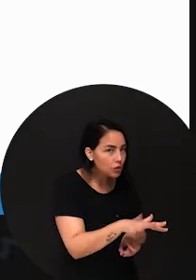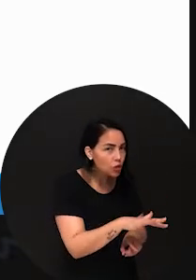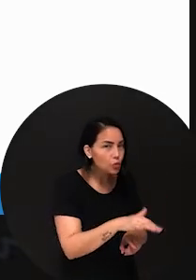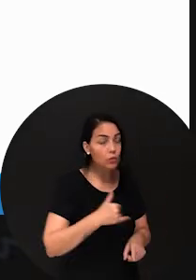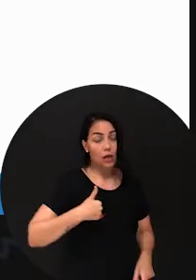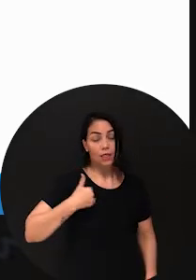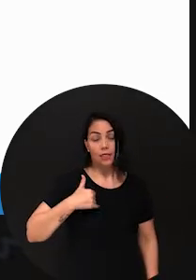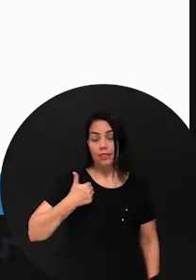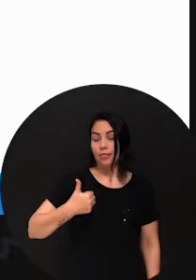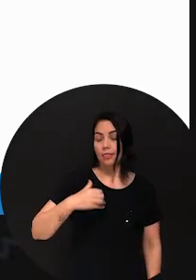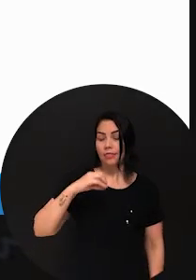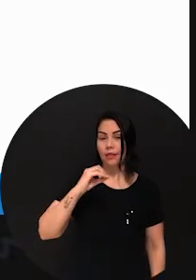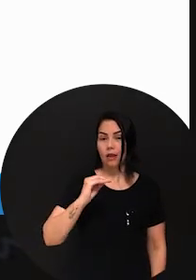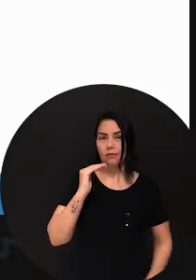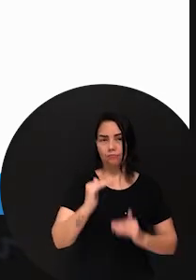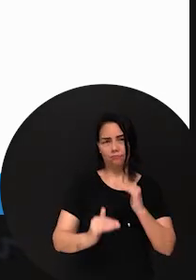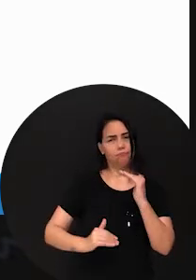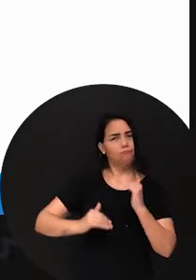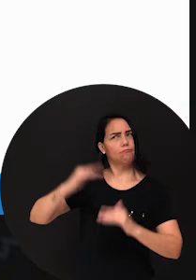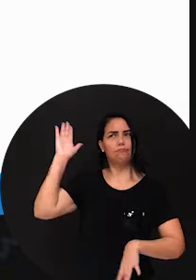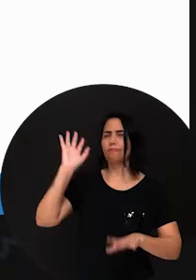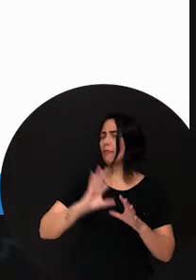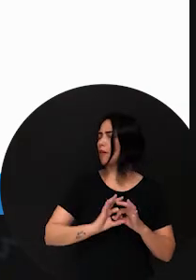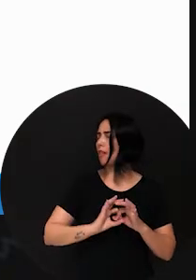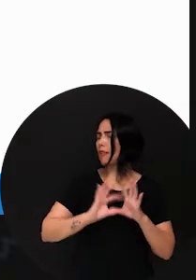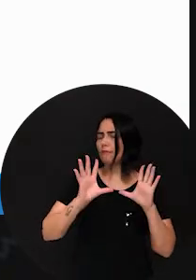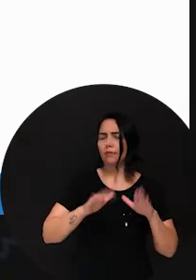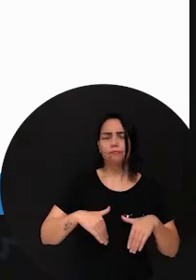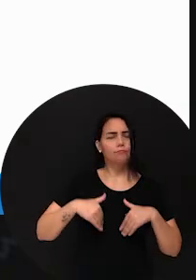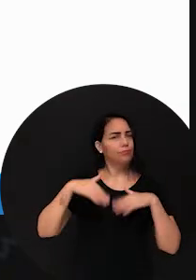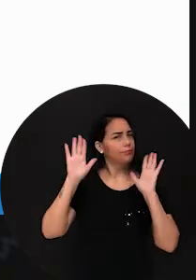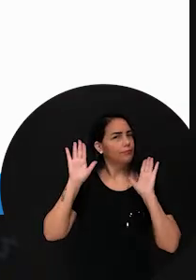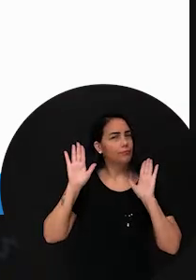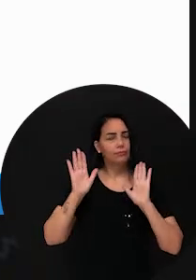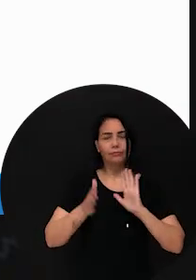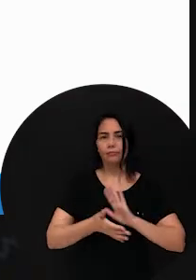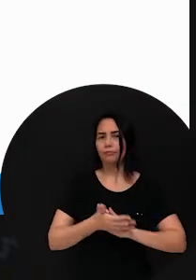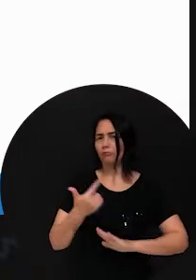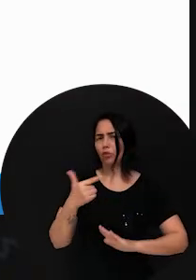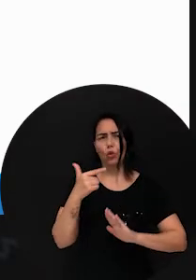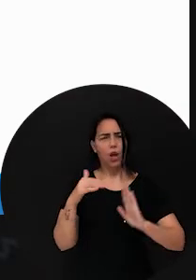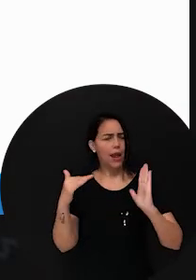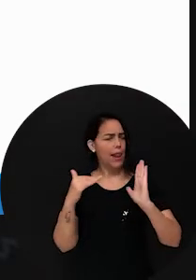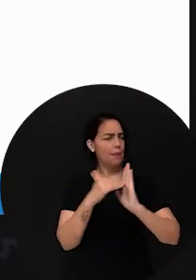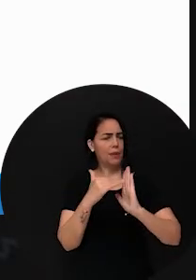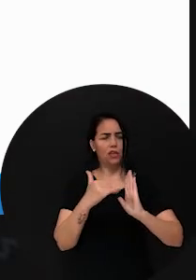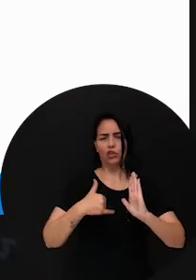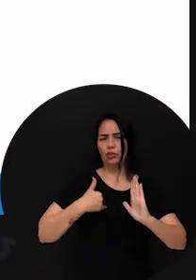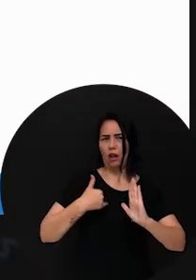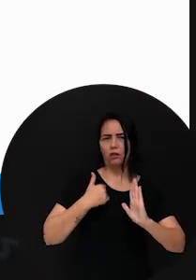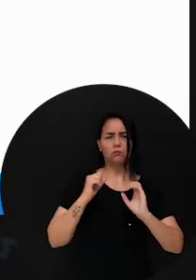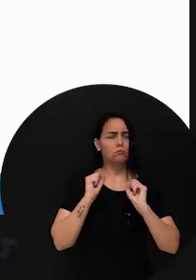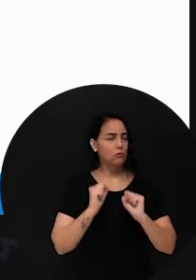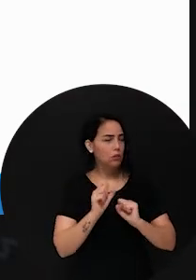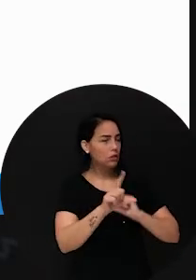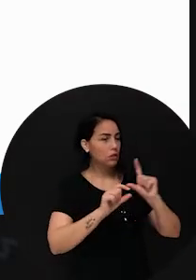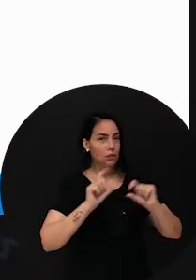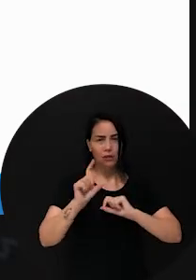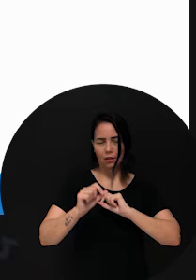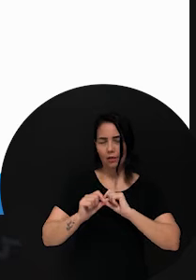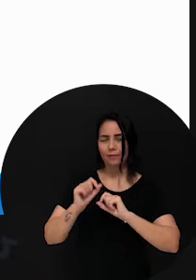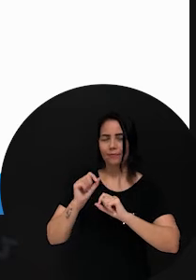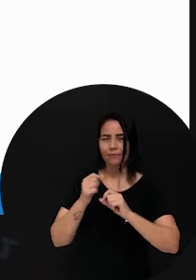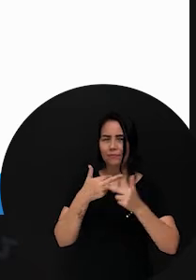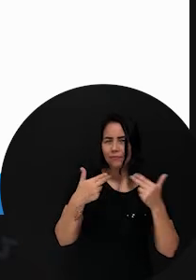10 anos, aí não tem limite de idade, né? Mas tem que ser a partir dos 10 anos. Pode escolher, então, um instrumento.